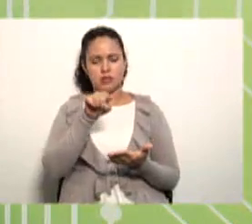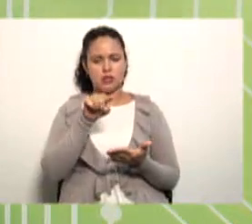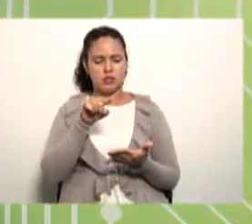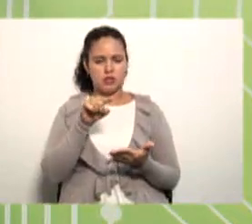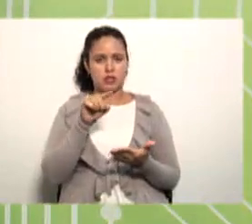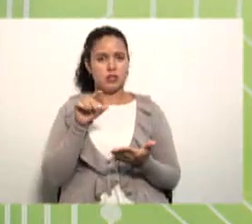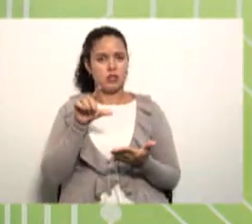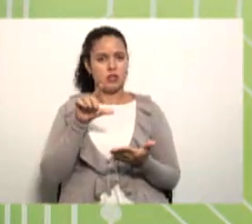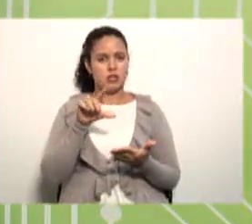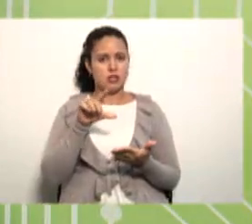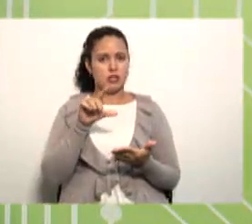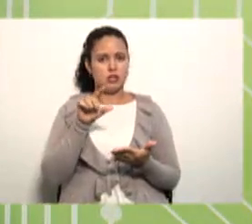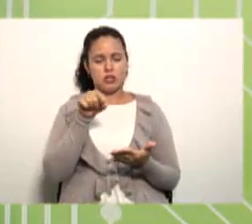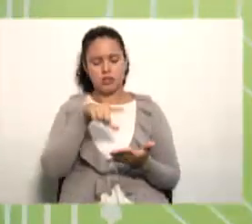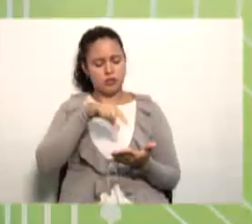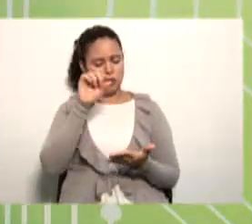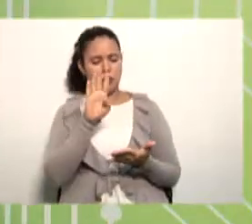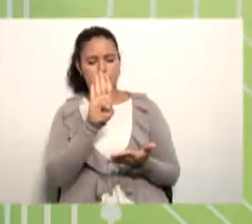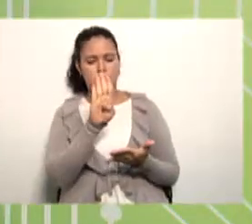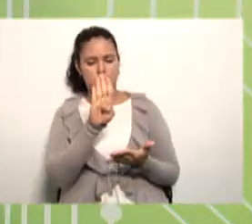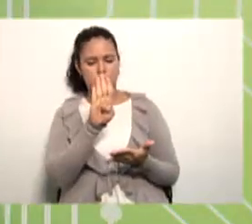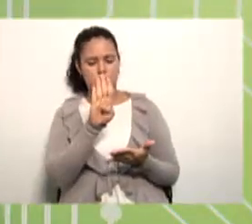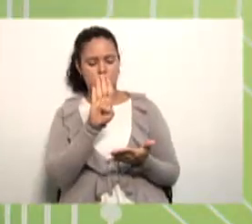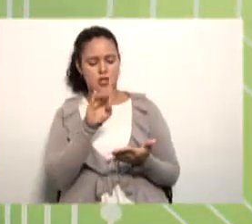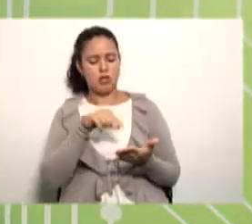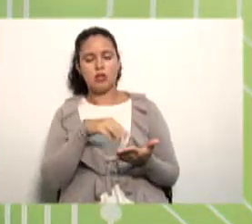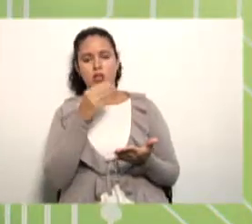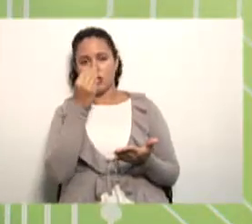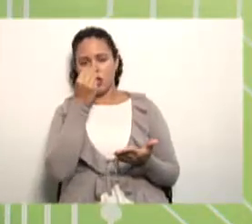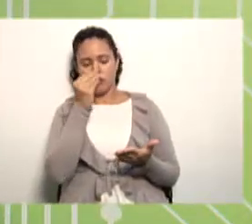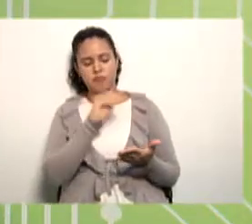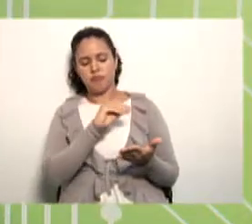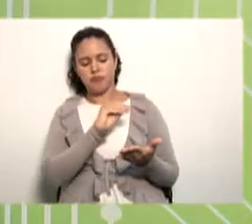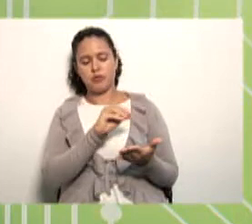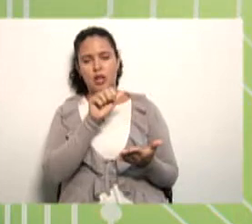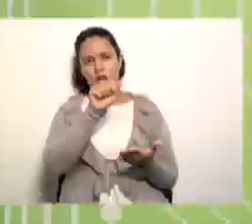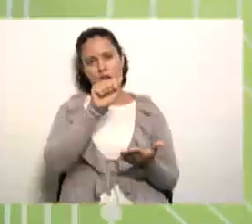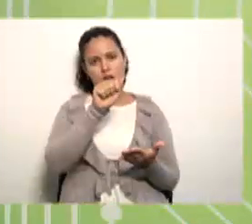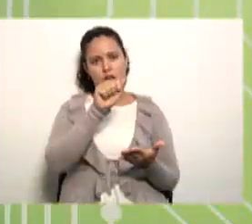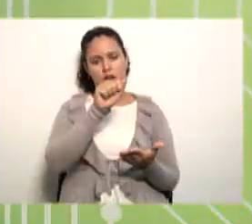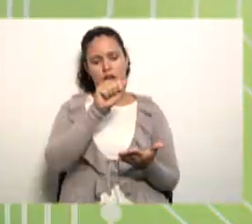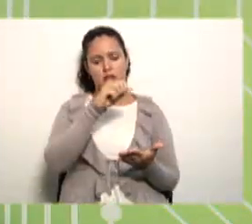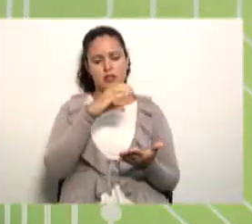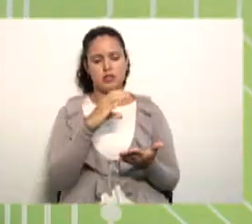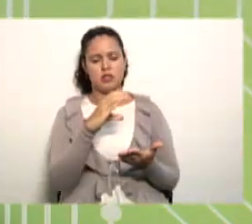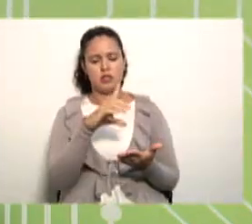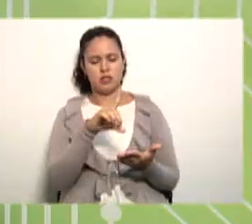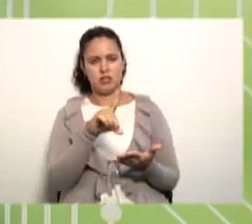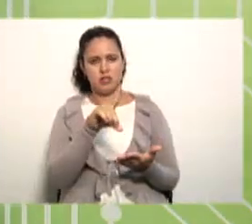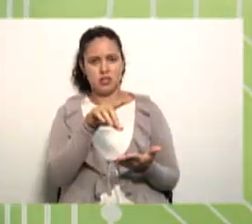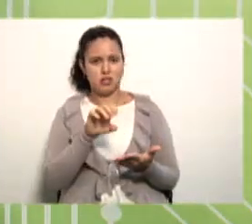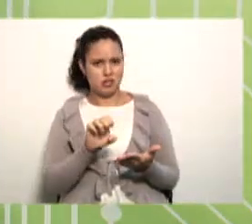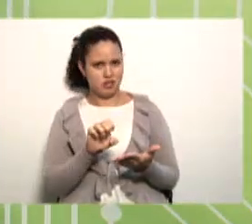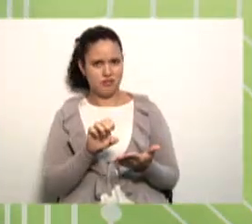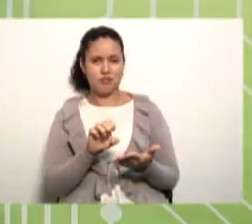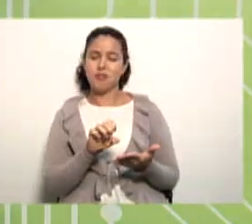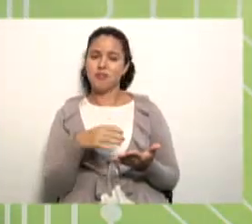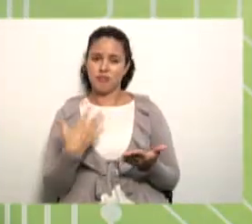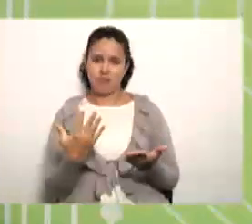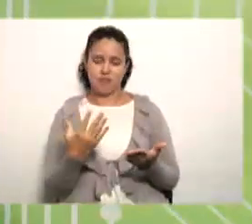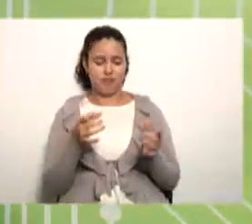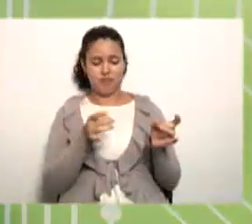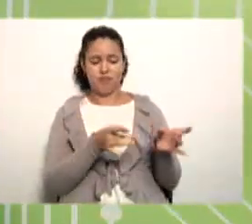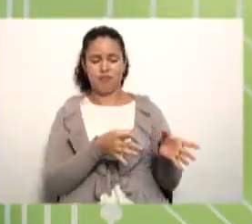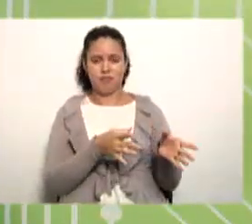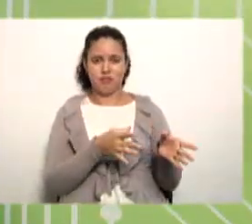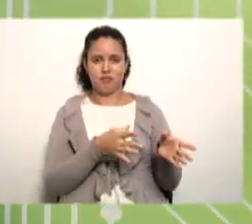de marcar todas as outras opções. Então, toda escolha, ela envolve escolher uma coisa e abandonar outras. Quando